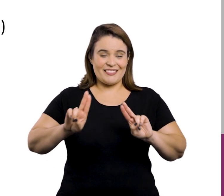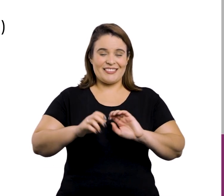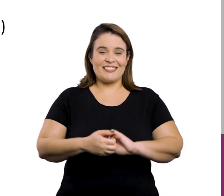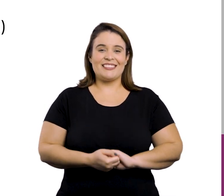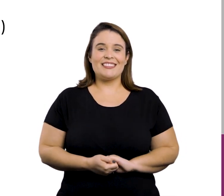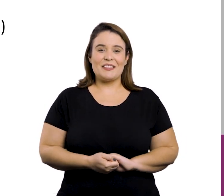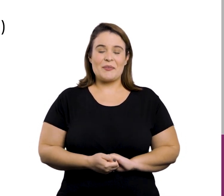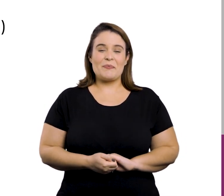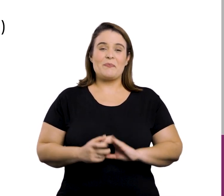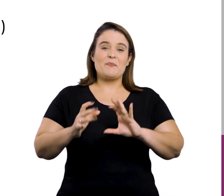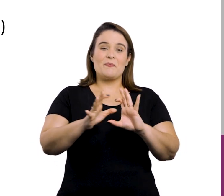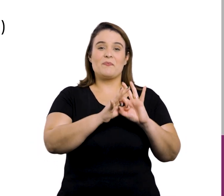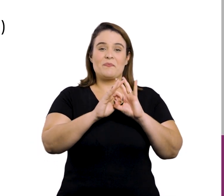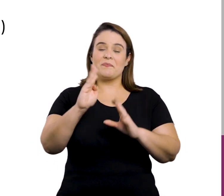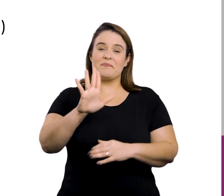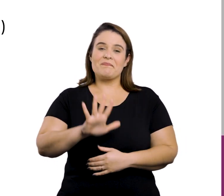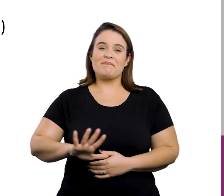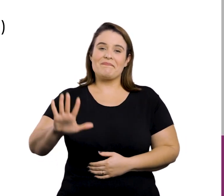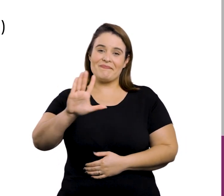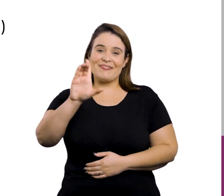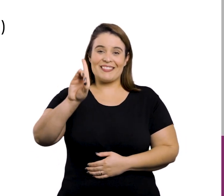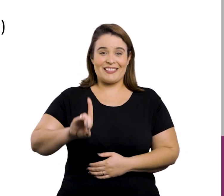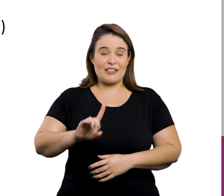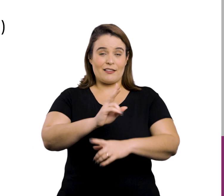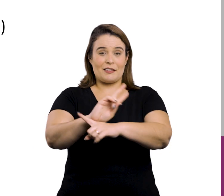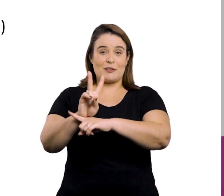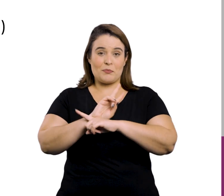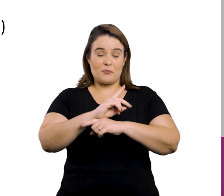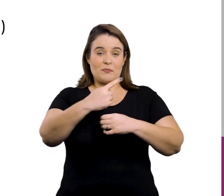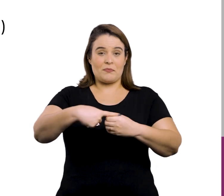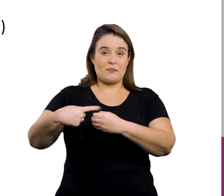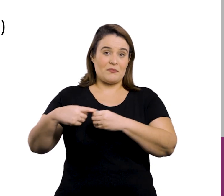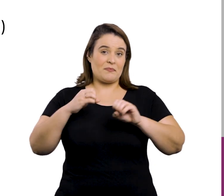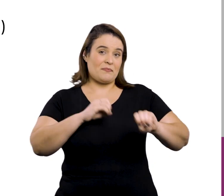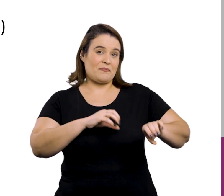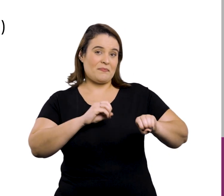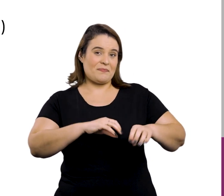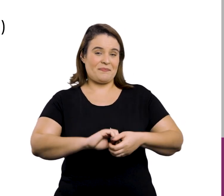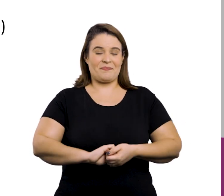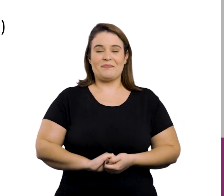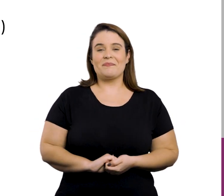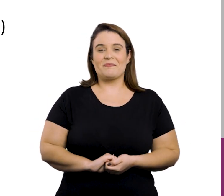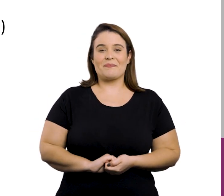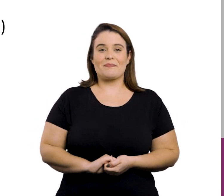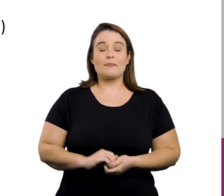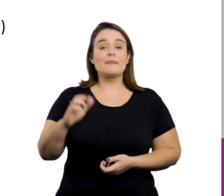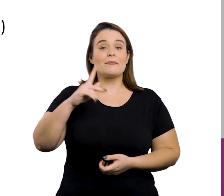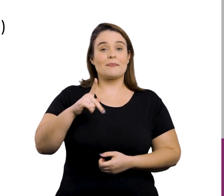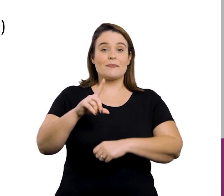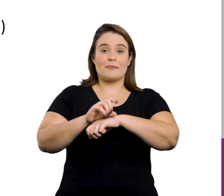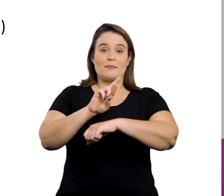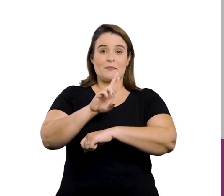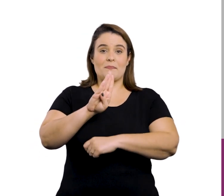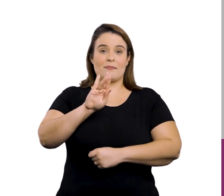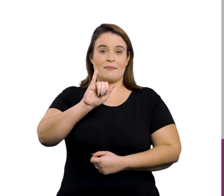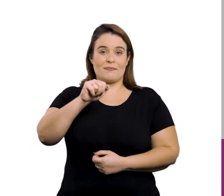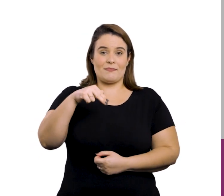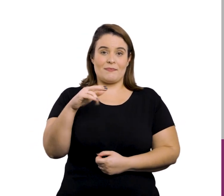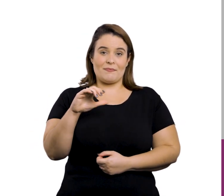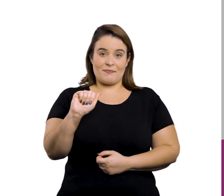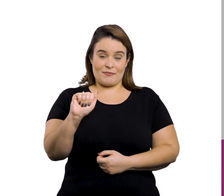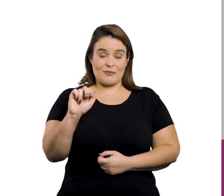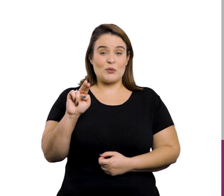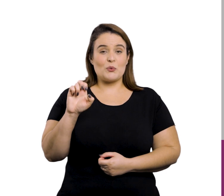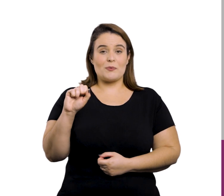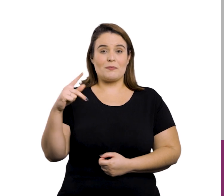e Universidade, REPU, União Nacional dos Dirigentes Municipais de Educação, UNDIME,